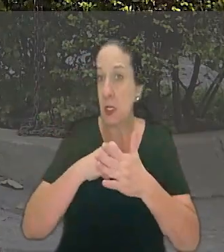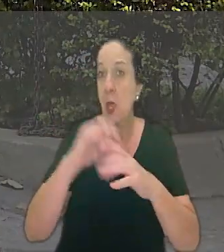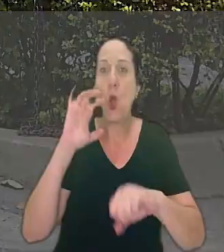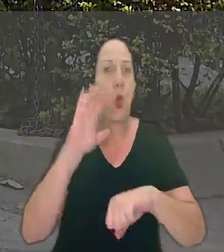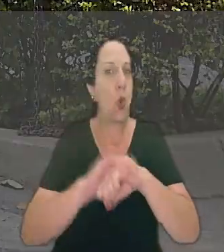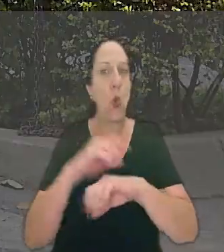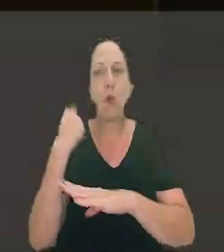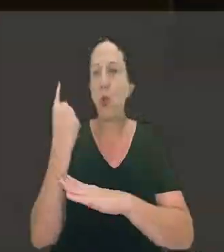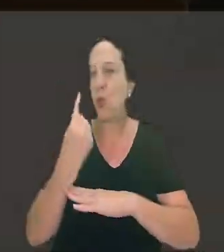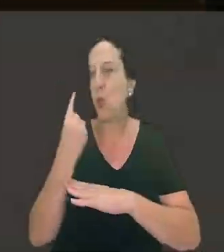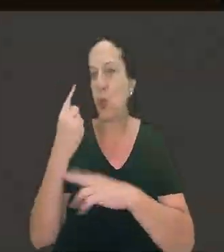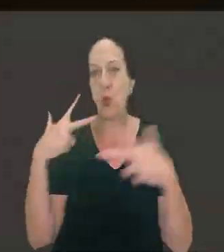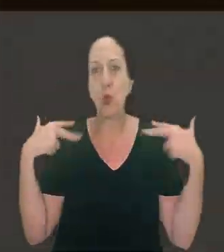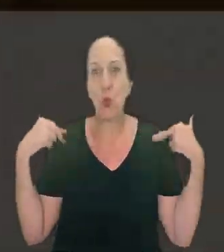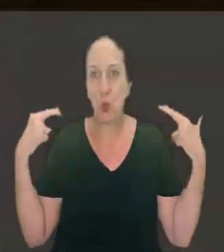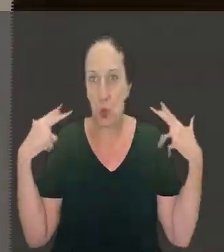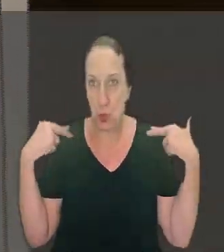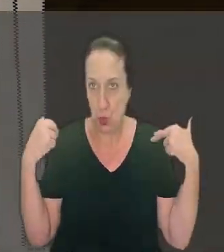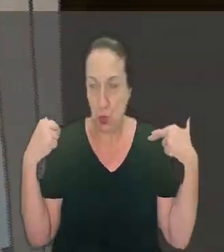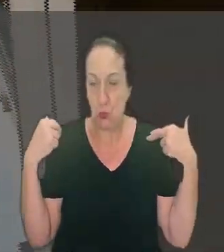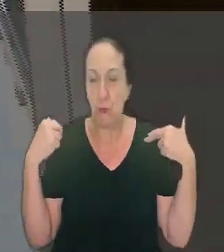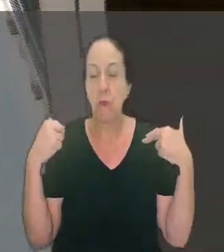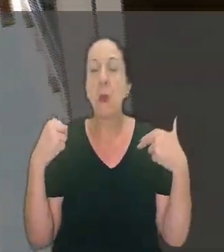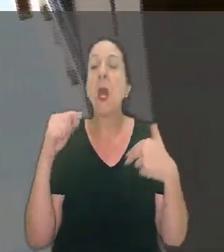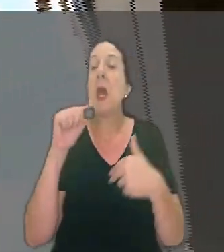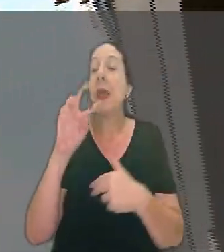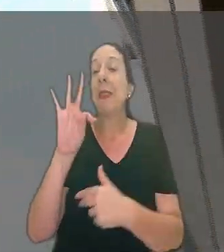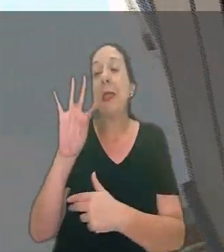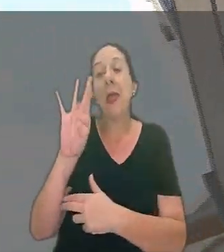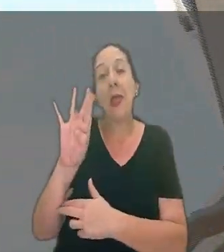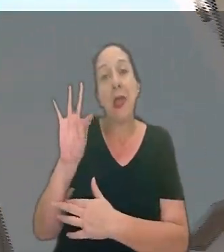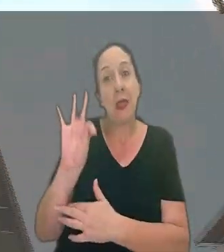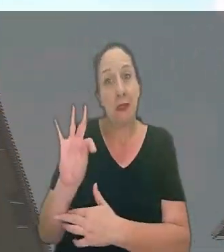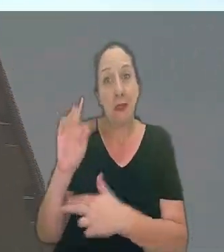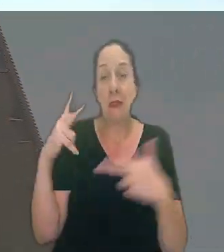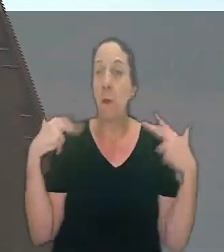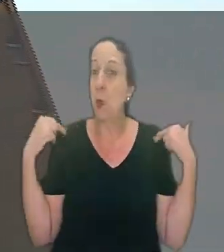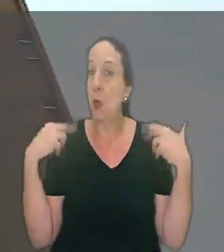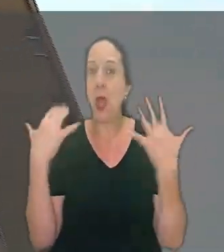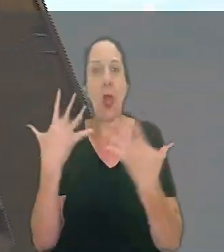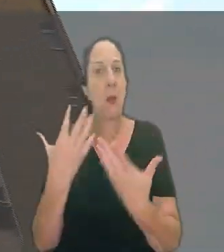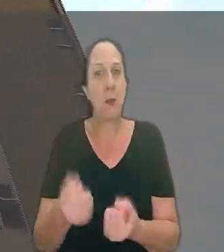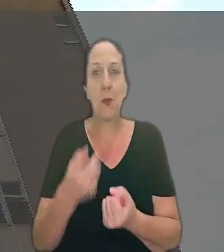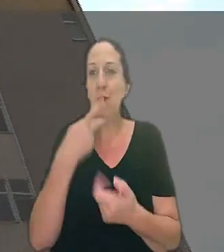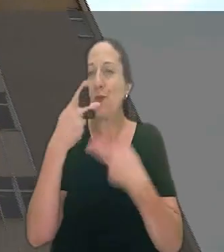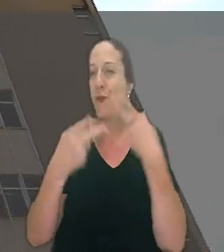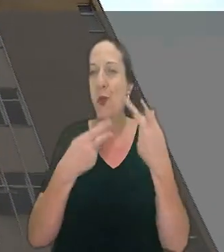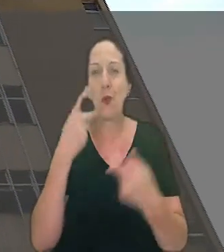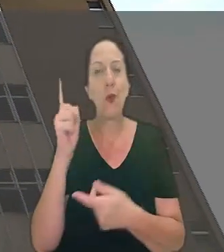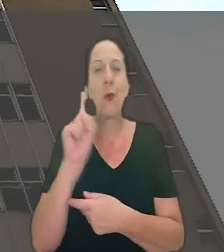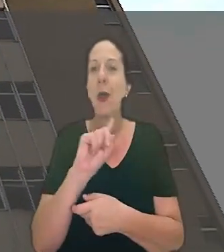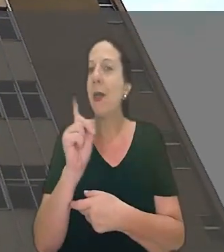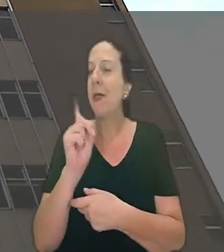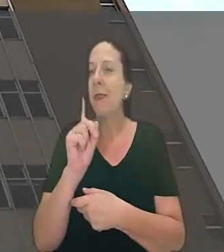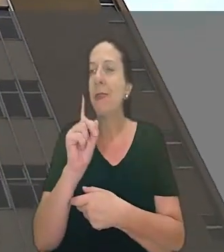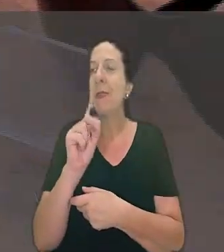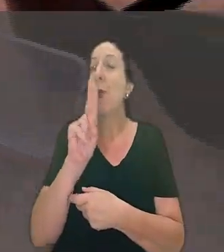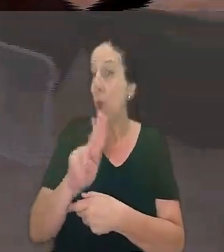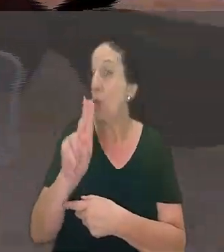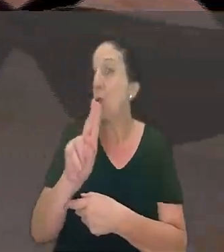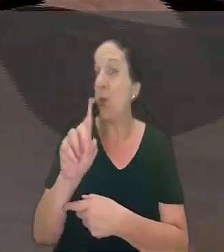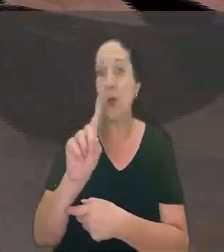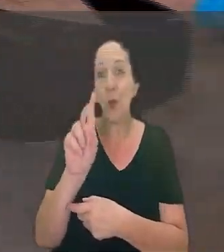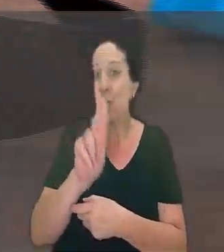acidente ocorreu por culpa exclusiva do motorista. Segundo o TRT, o motorista admitiu em depoimento que estava em posse